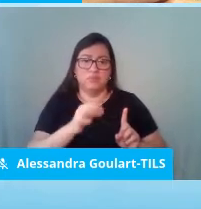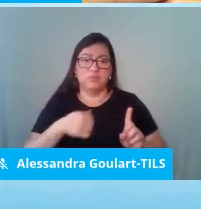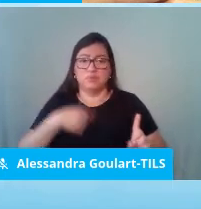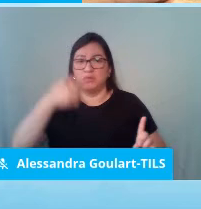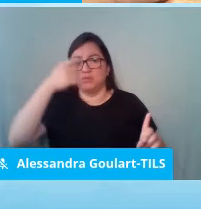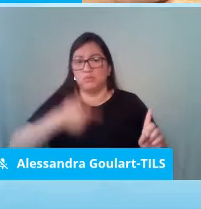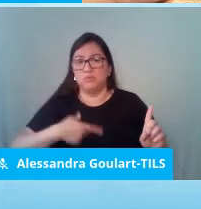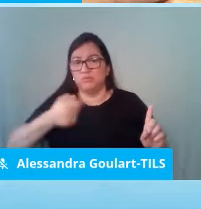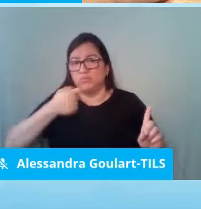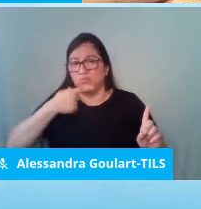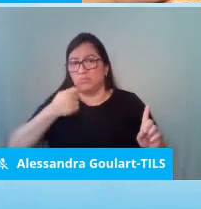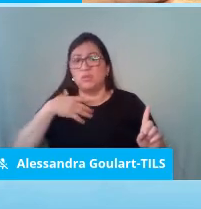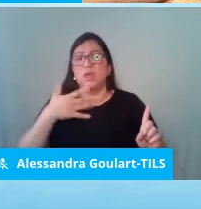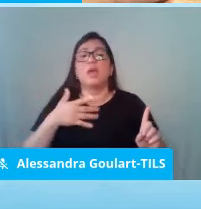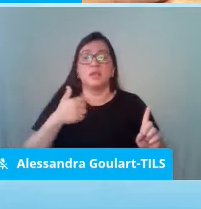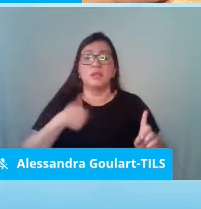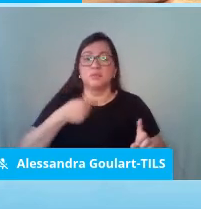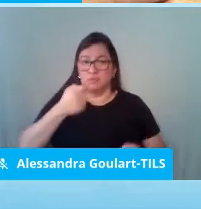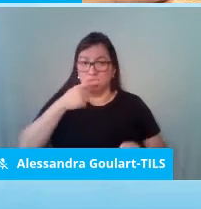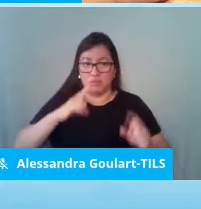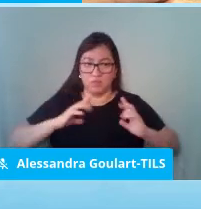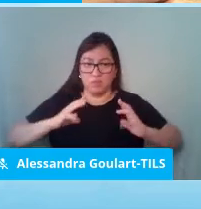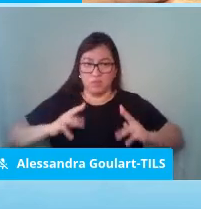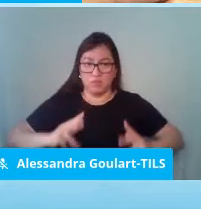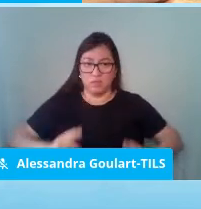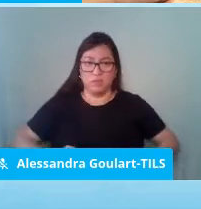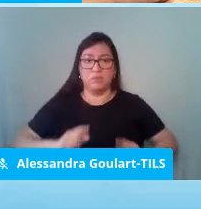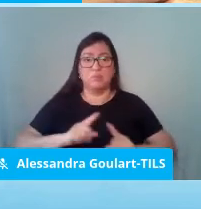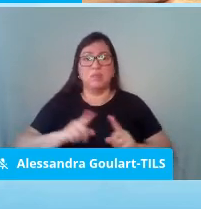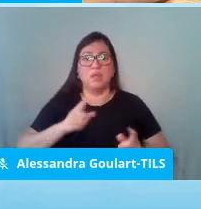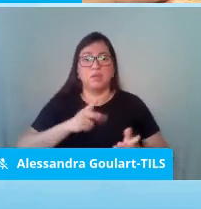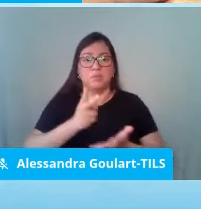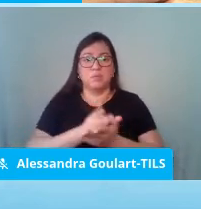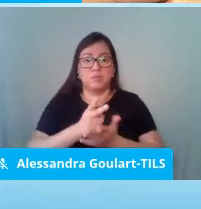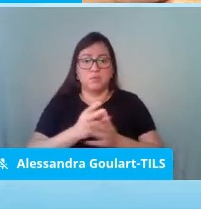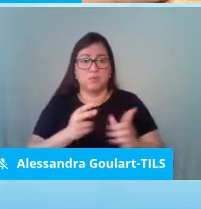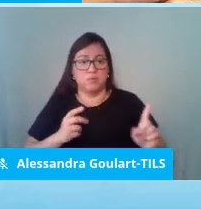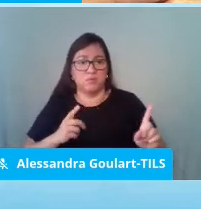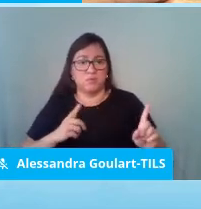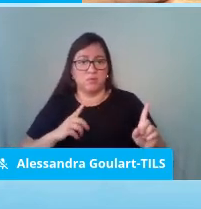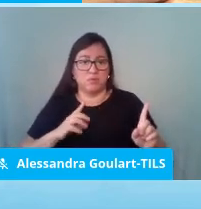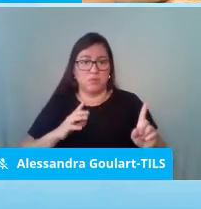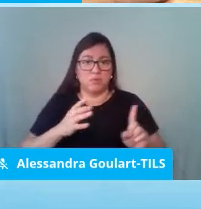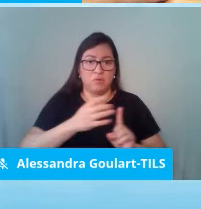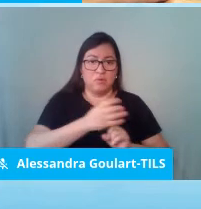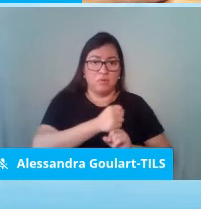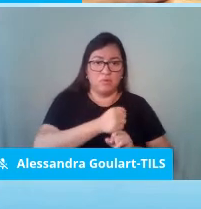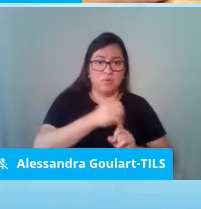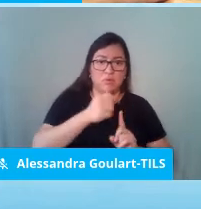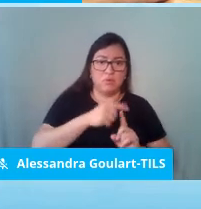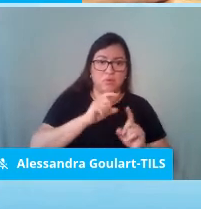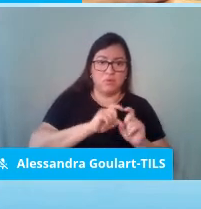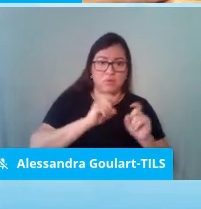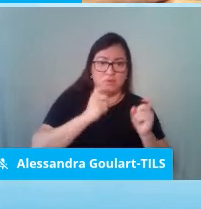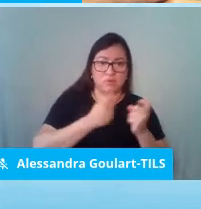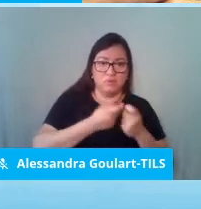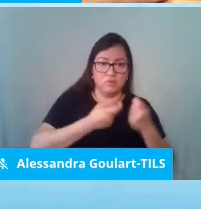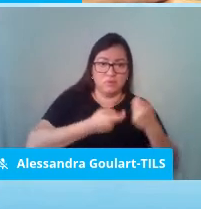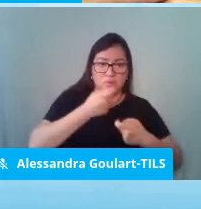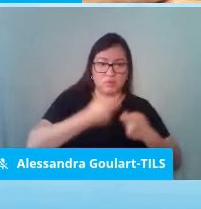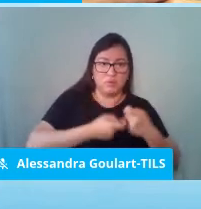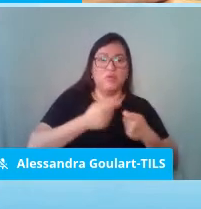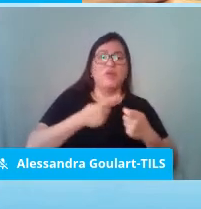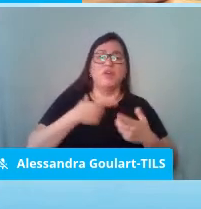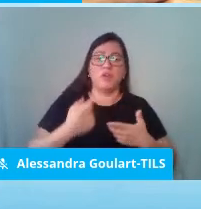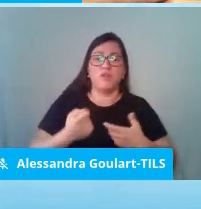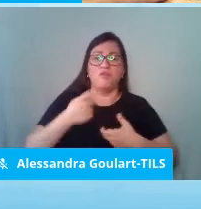gente pensar no tratamento de uma mulher com sífilis, que os parceiros, as parcerias sexuais dela também